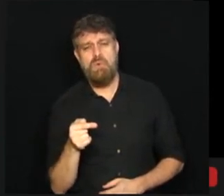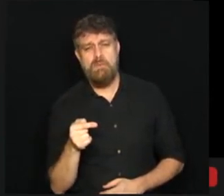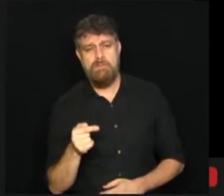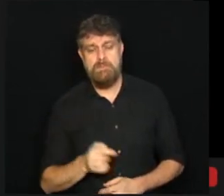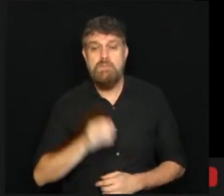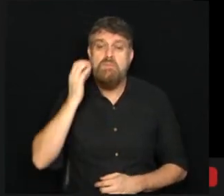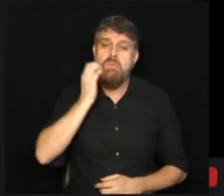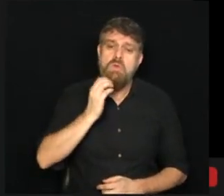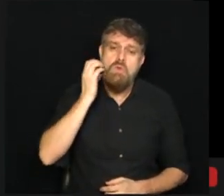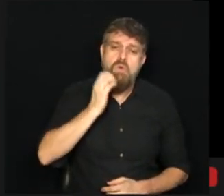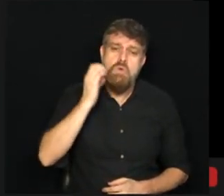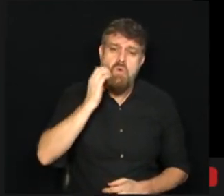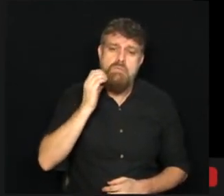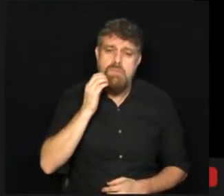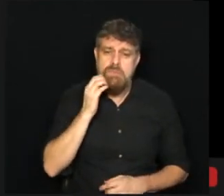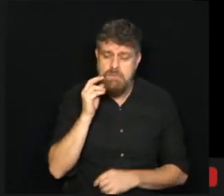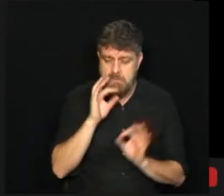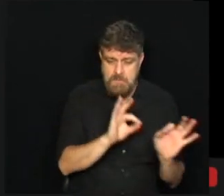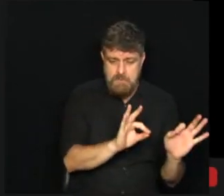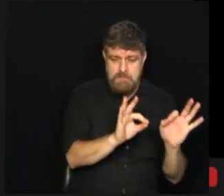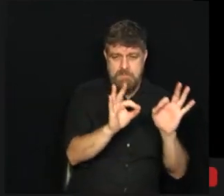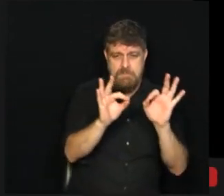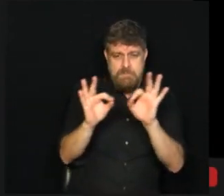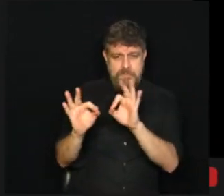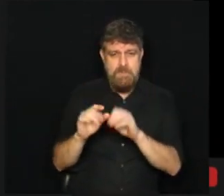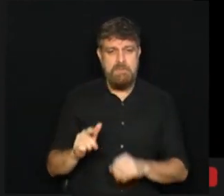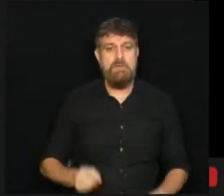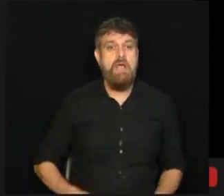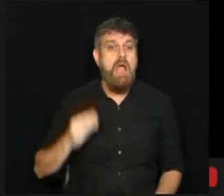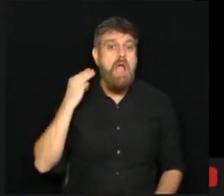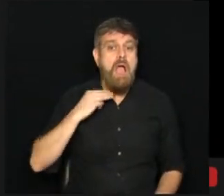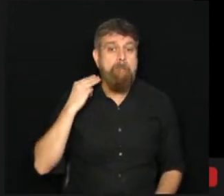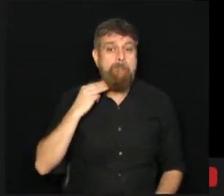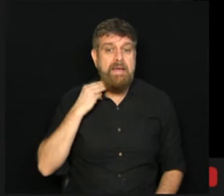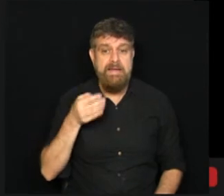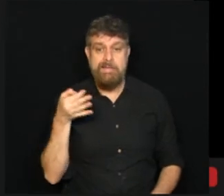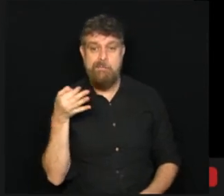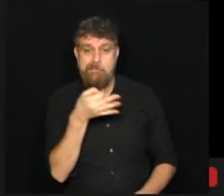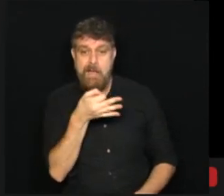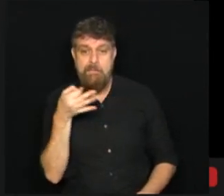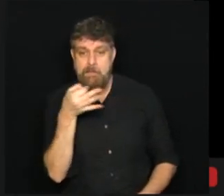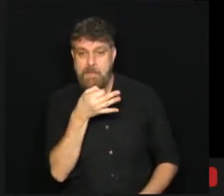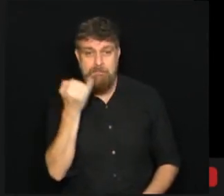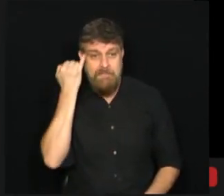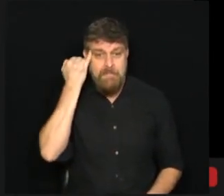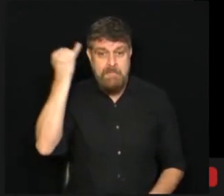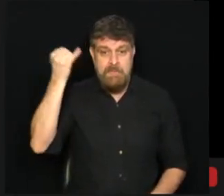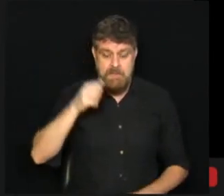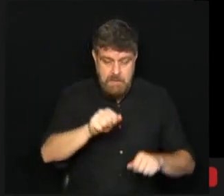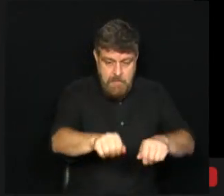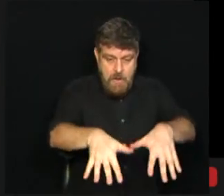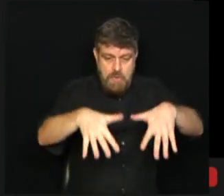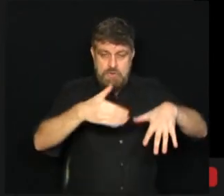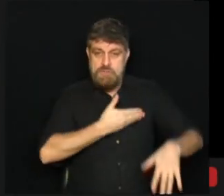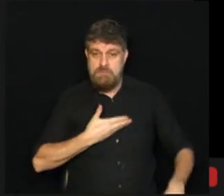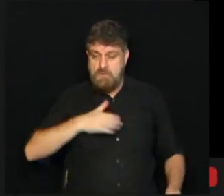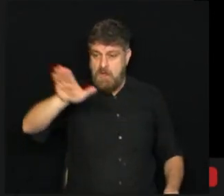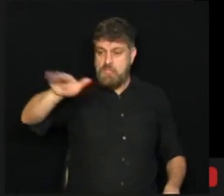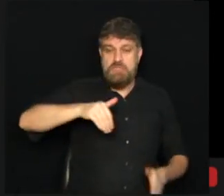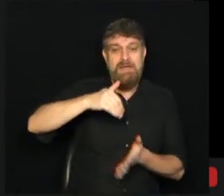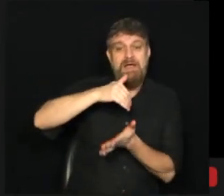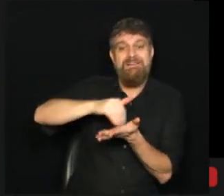Dimitri, que eu ouvi aqui a Mariana falando, que a ideia de fazer uma audiência com o secretário de Segurança